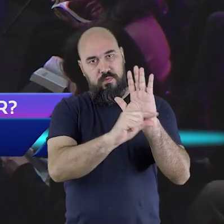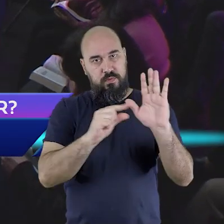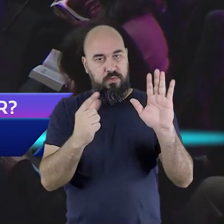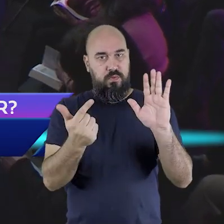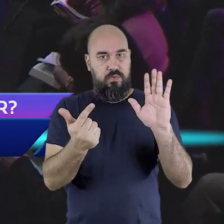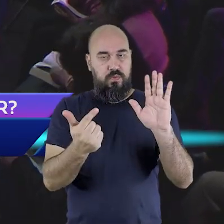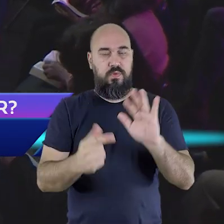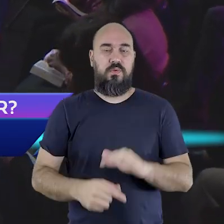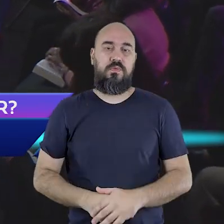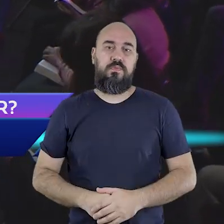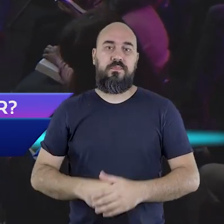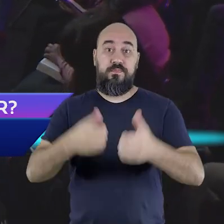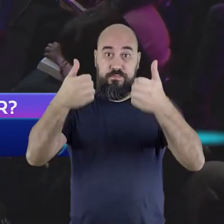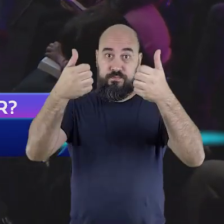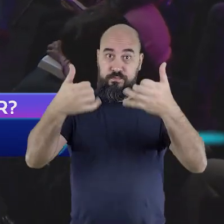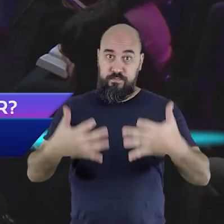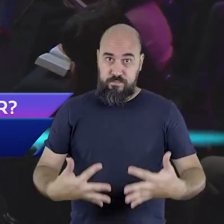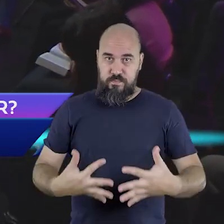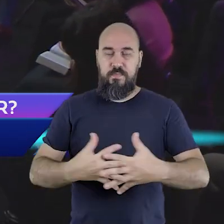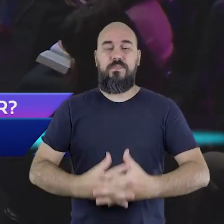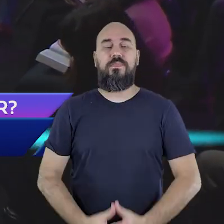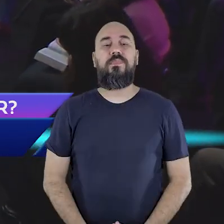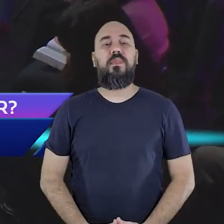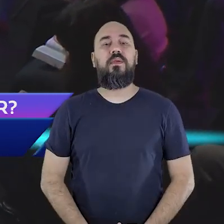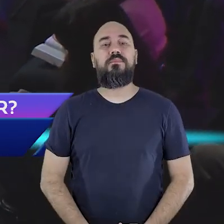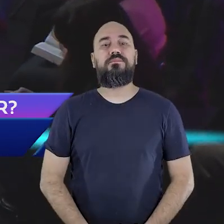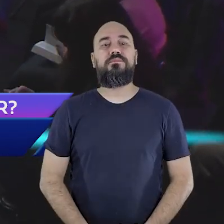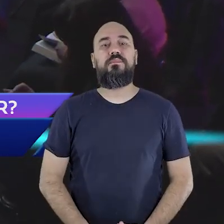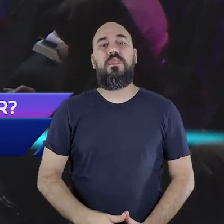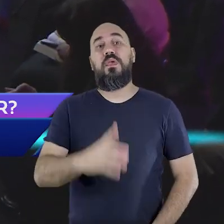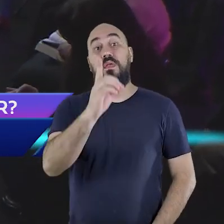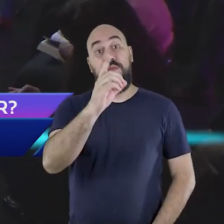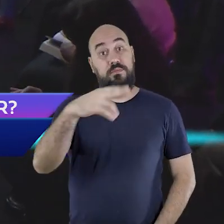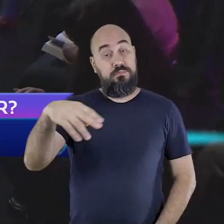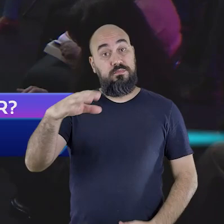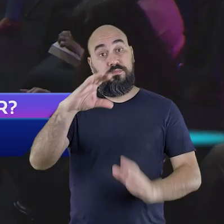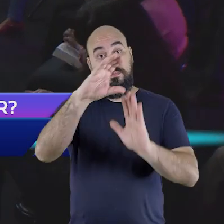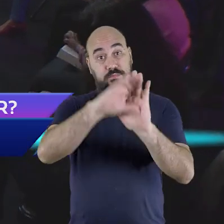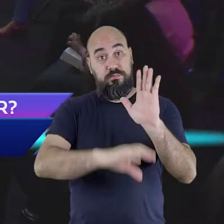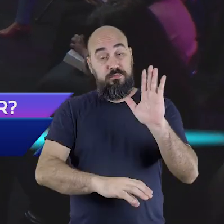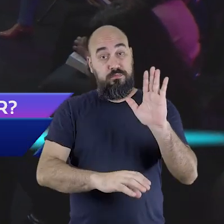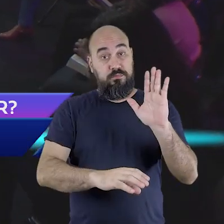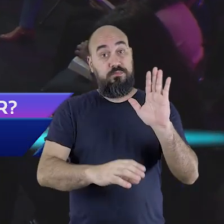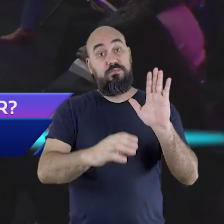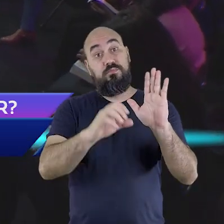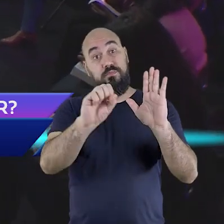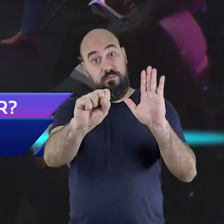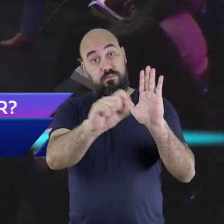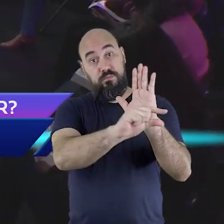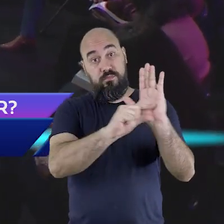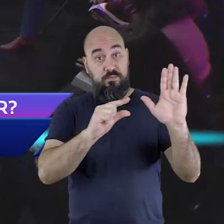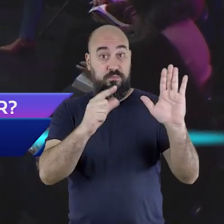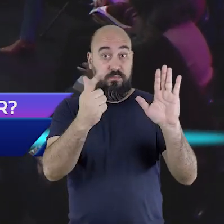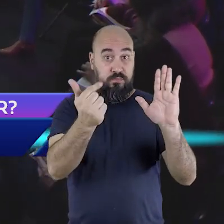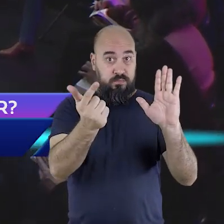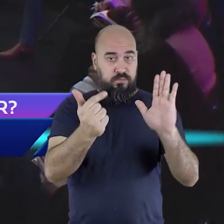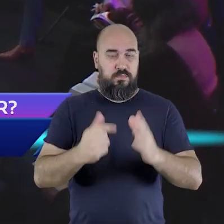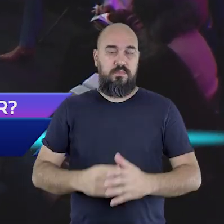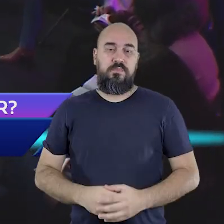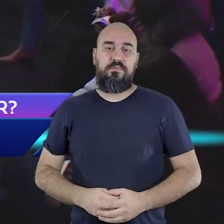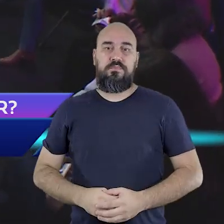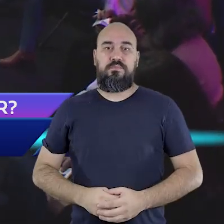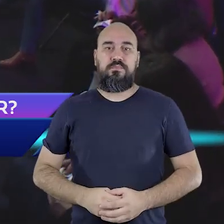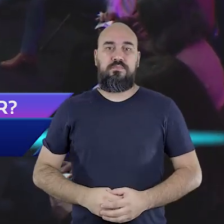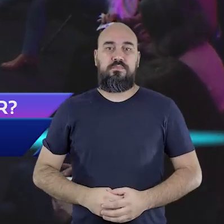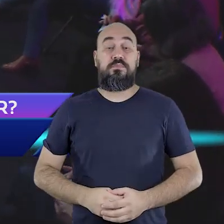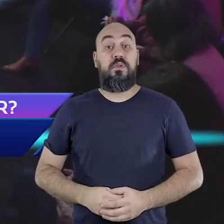versículo 12. Diz assim a palavra do Senhor. Daniel 8 e o verso 12. O